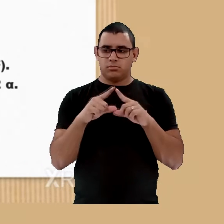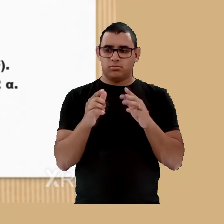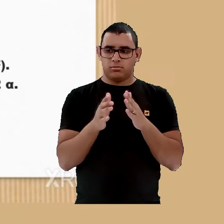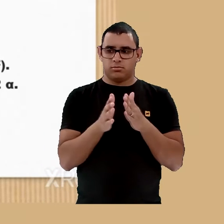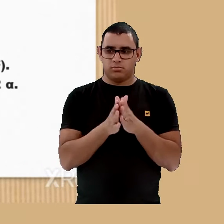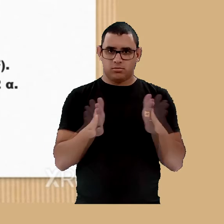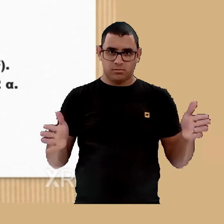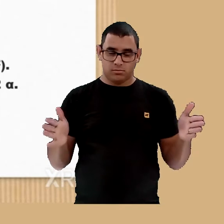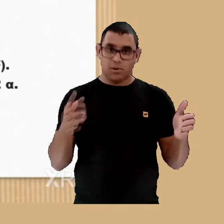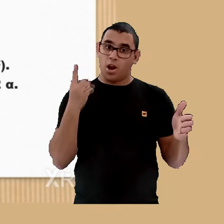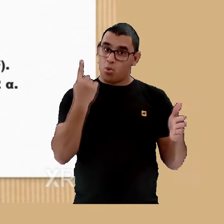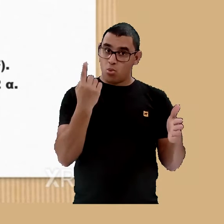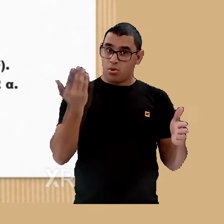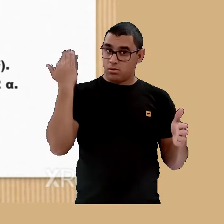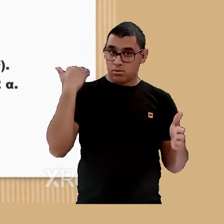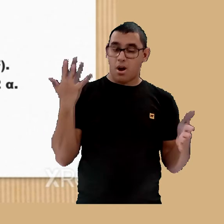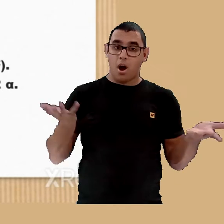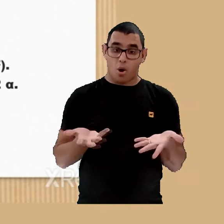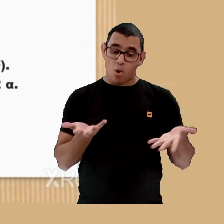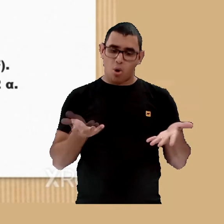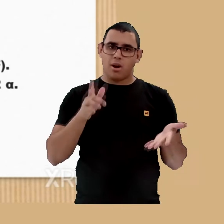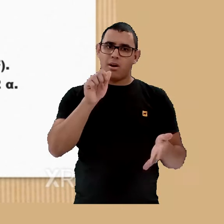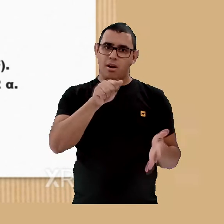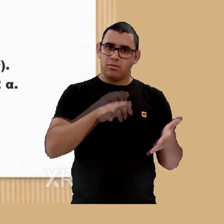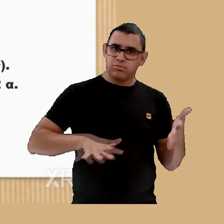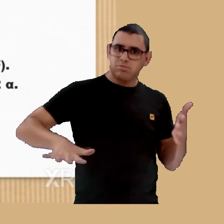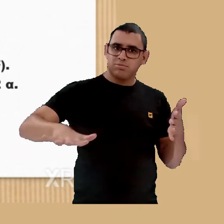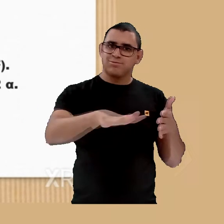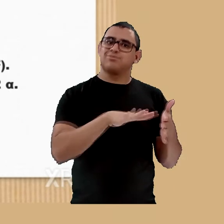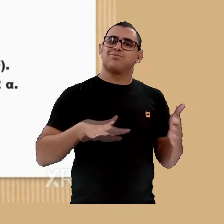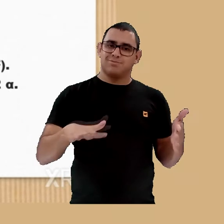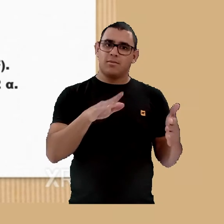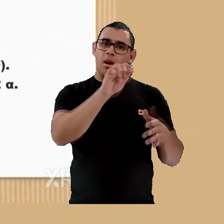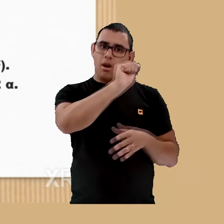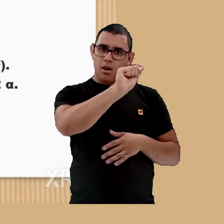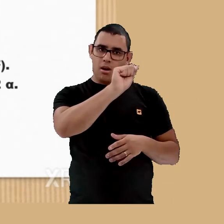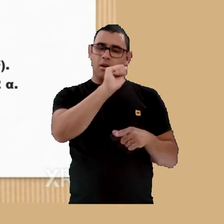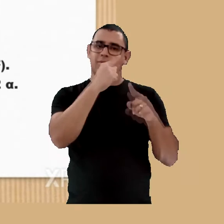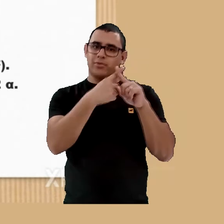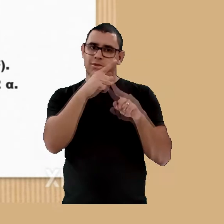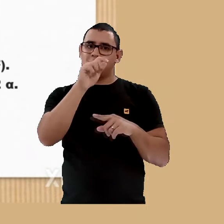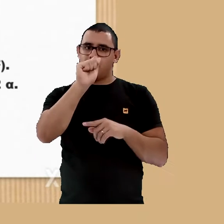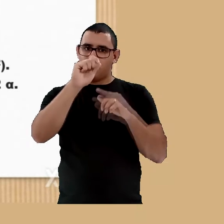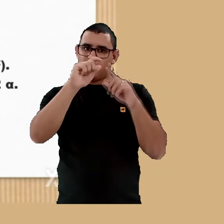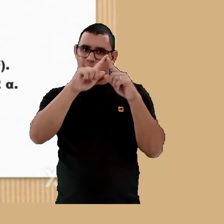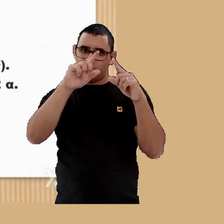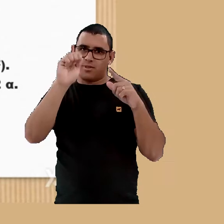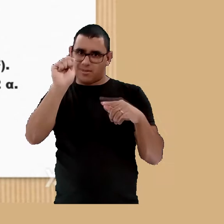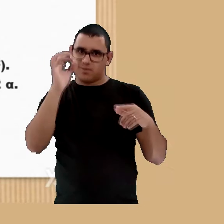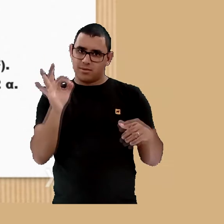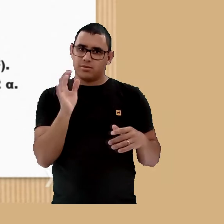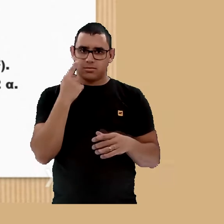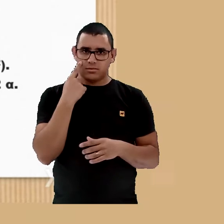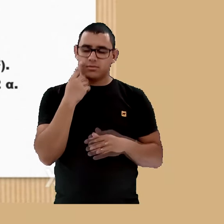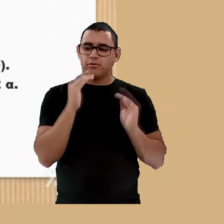apenas uma dimensão do objeto. Já na superficial ocorre um aumento em 2 dimensões do